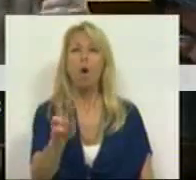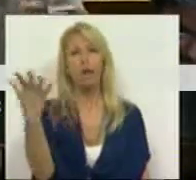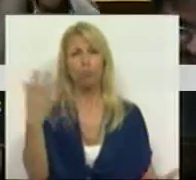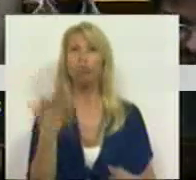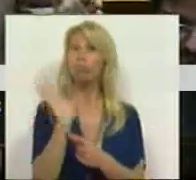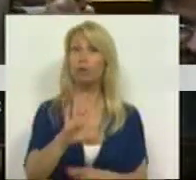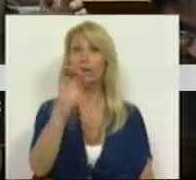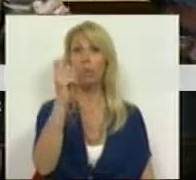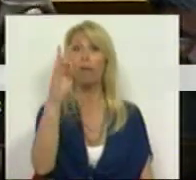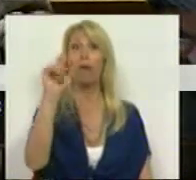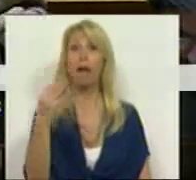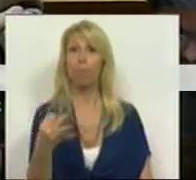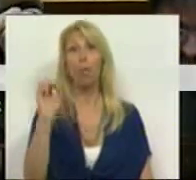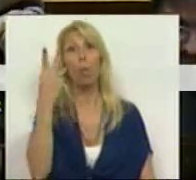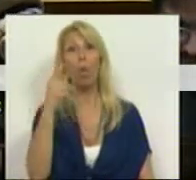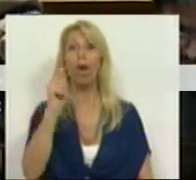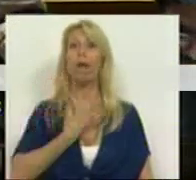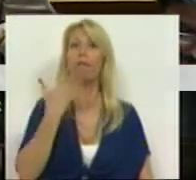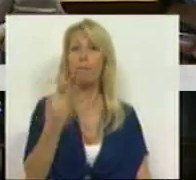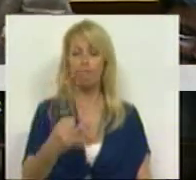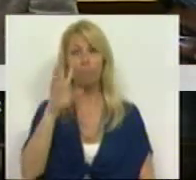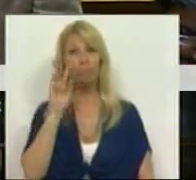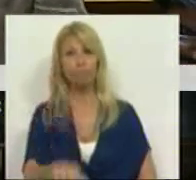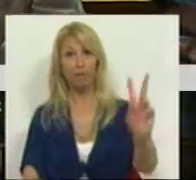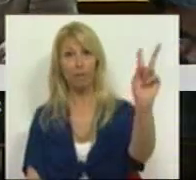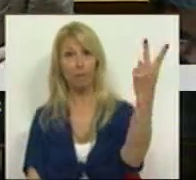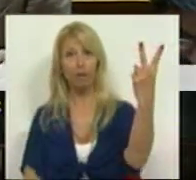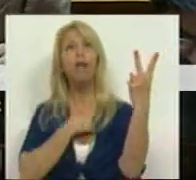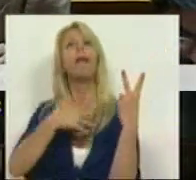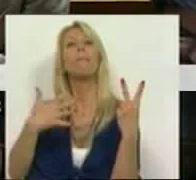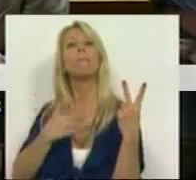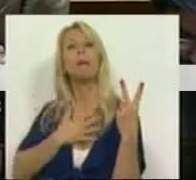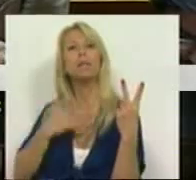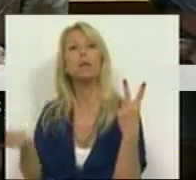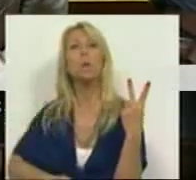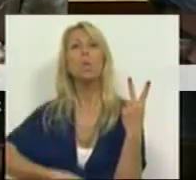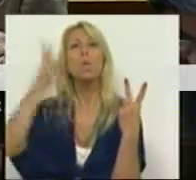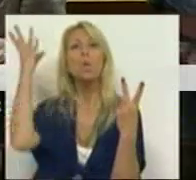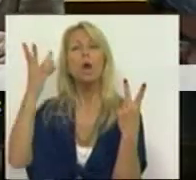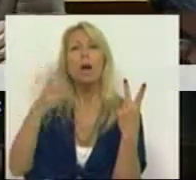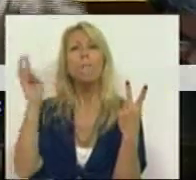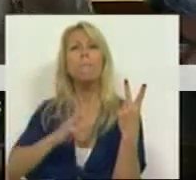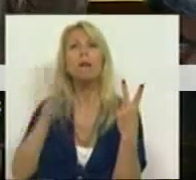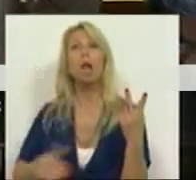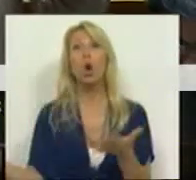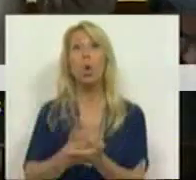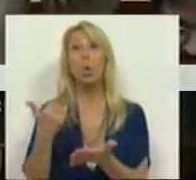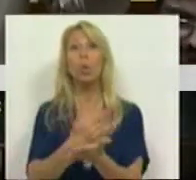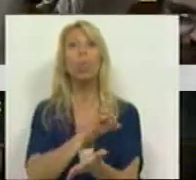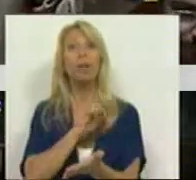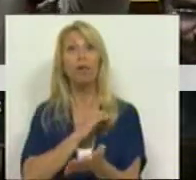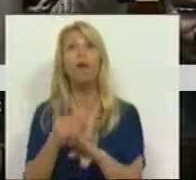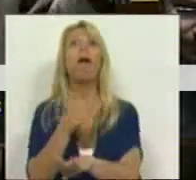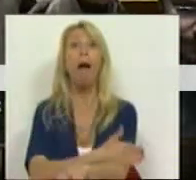Galp ou para a EDP, e nós vemos nessas duas empresas centenas de milhares de lucros de privados que antes eram